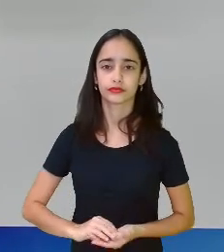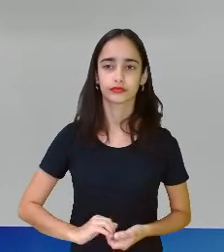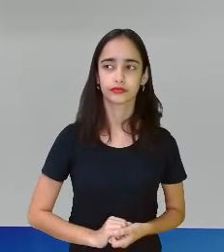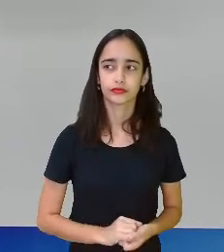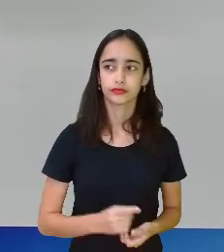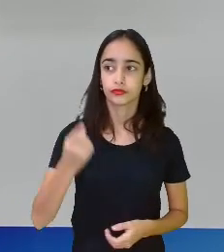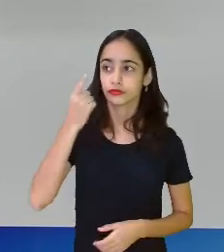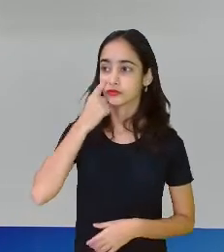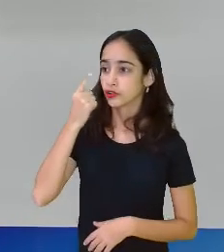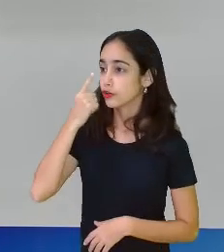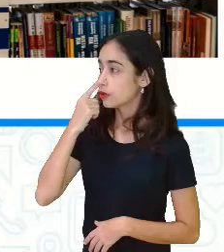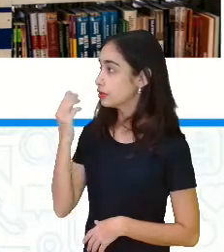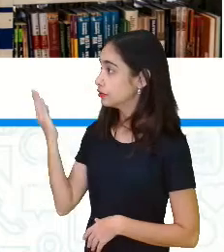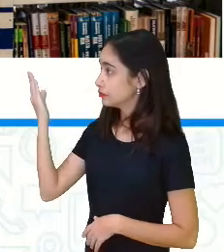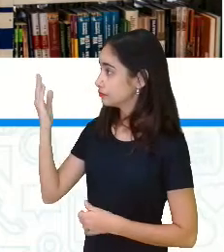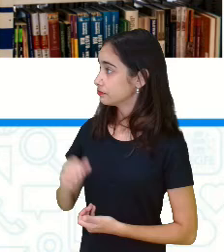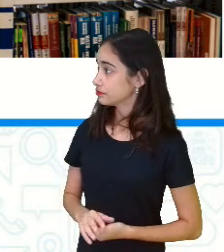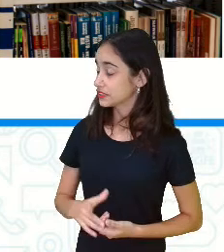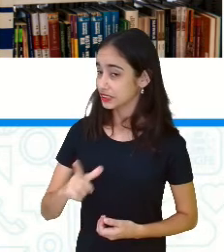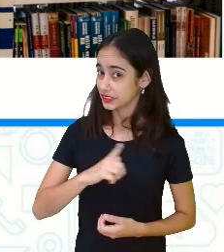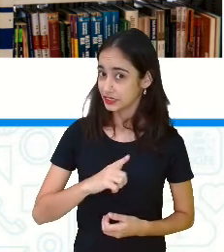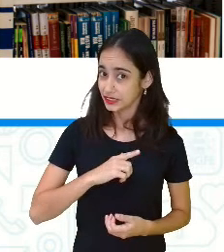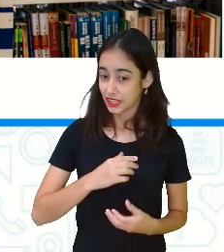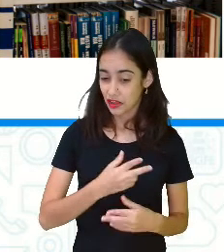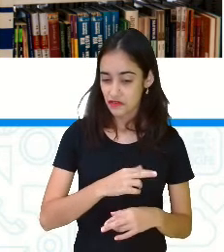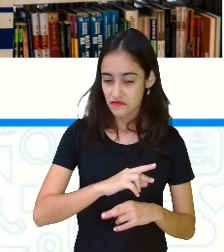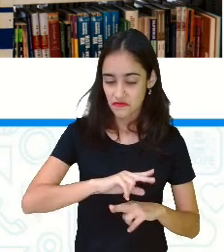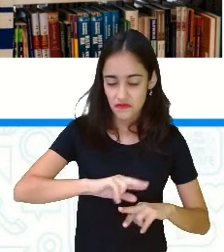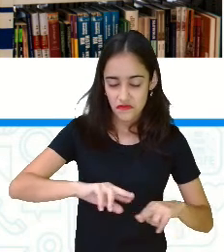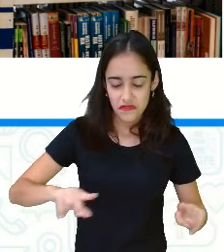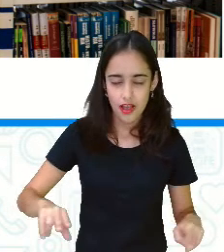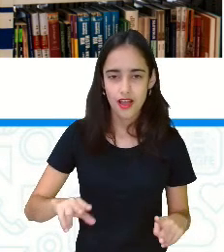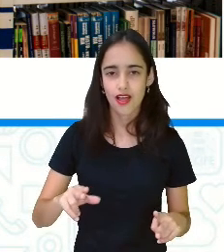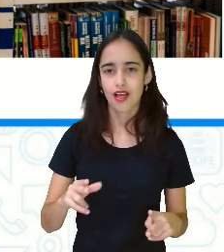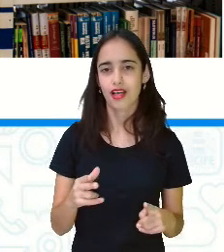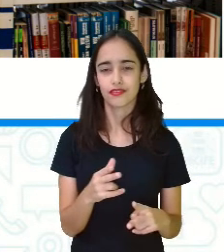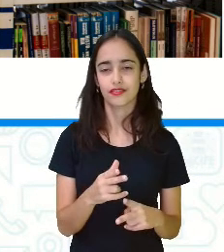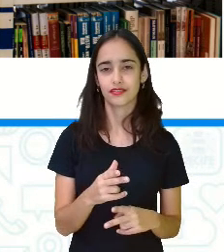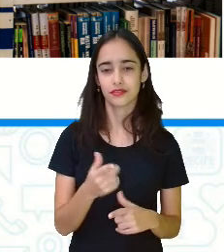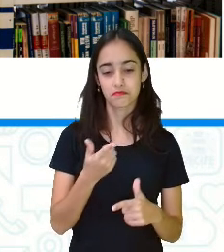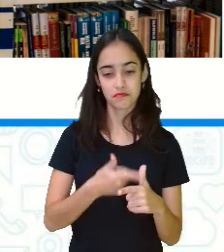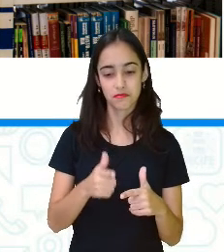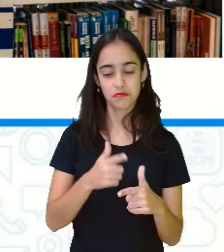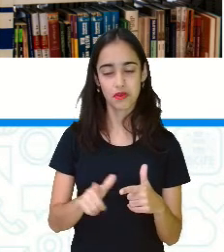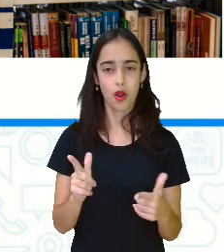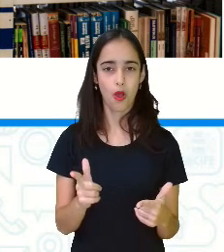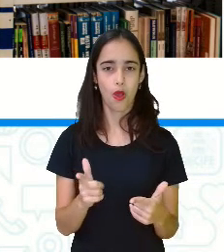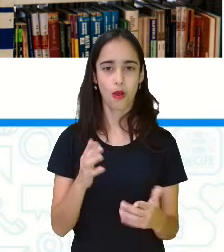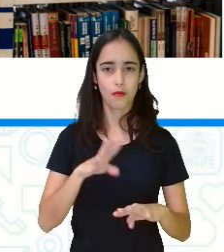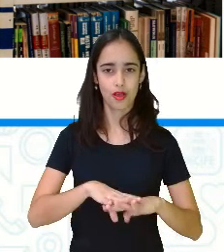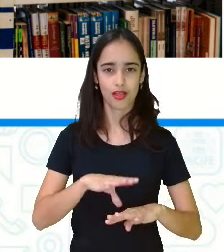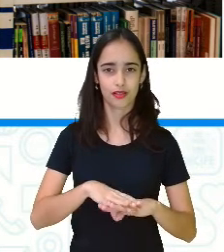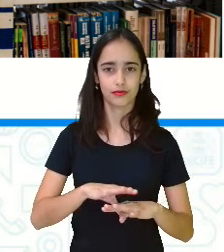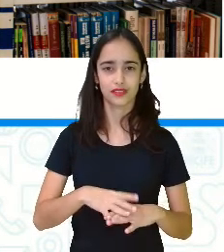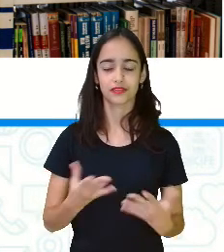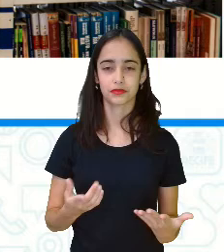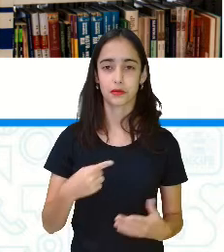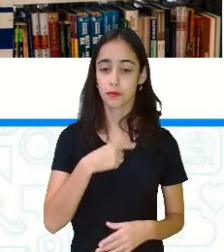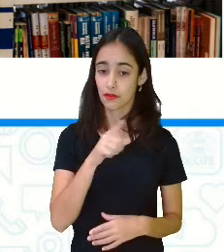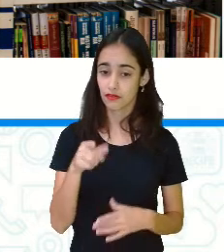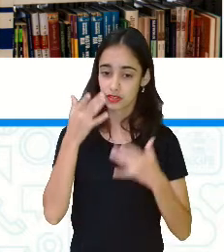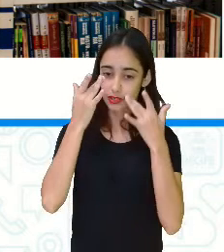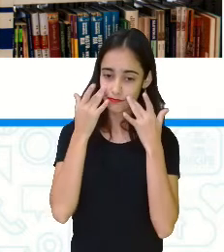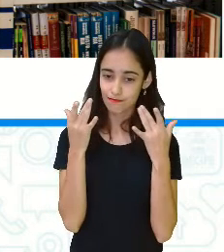Olha esse. Trouxe muitos probleminhas para exemplificar para vocês. Como disse, eu trouxe o quadro de valor e lugar para vocês